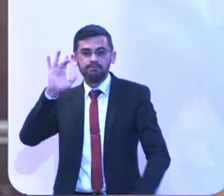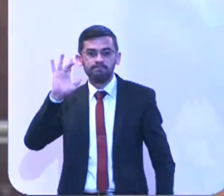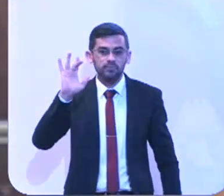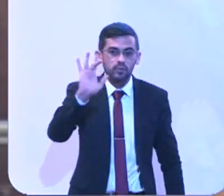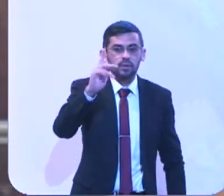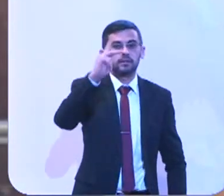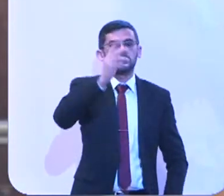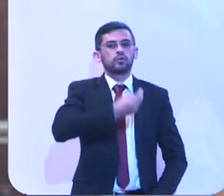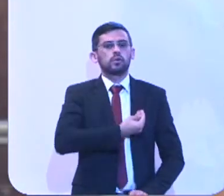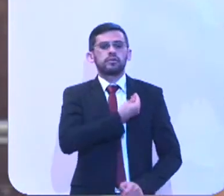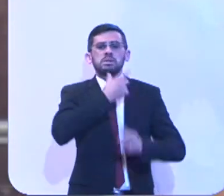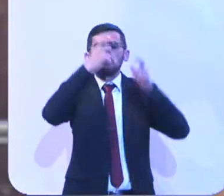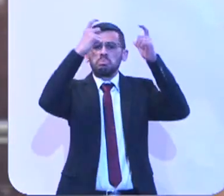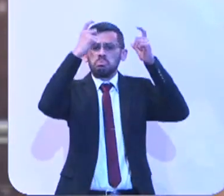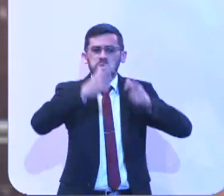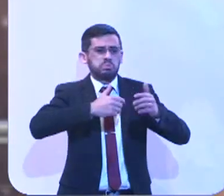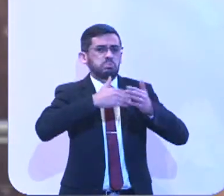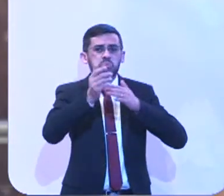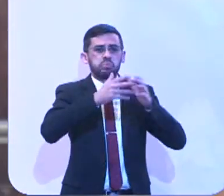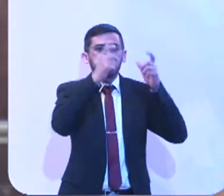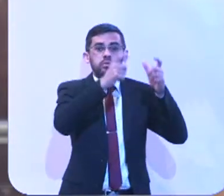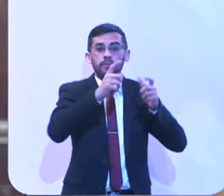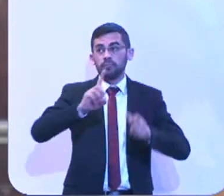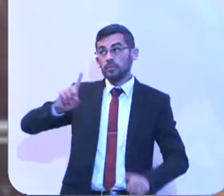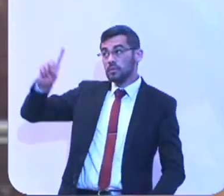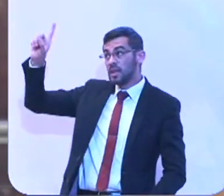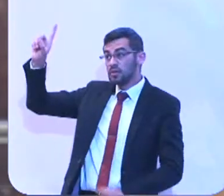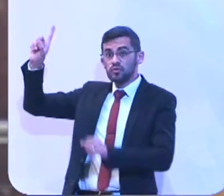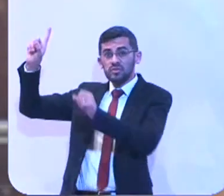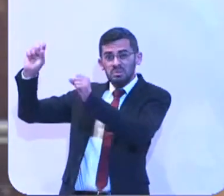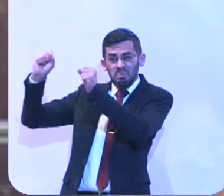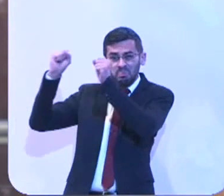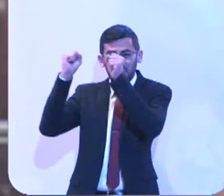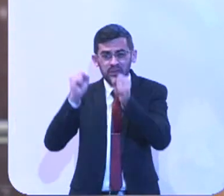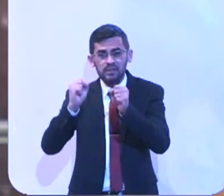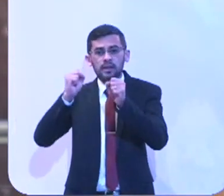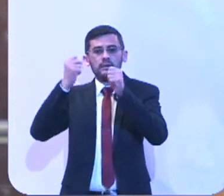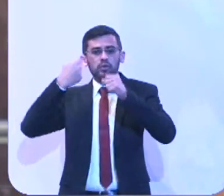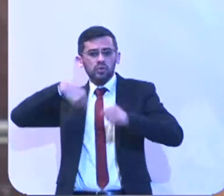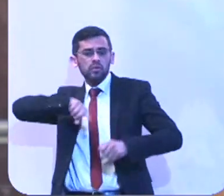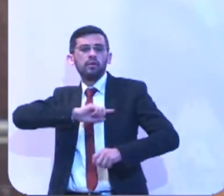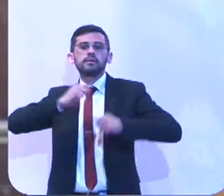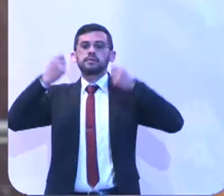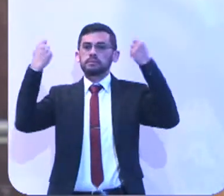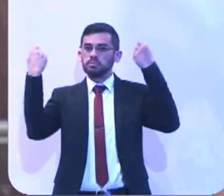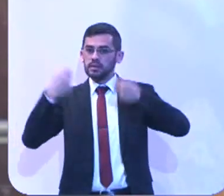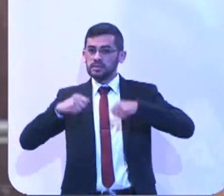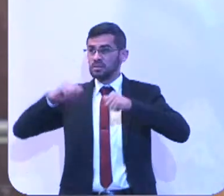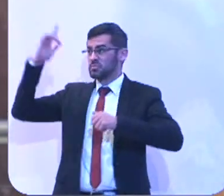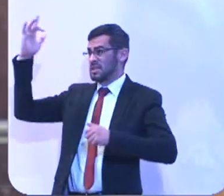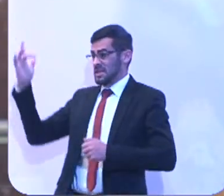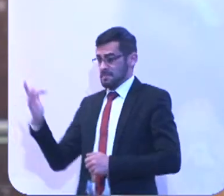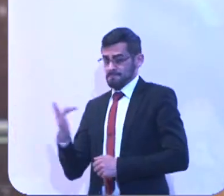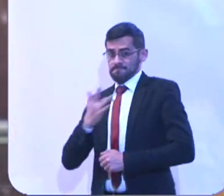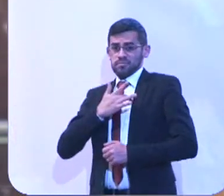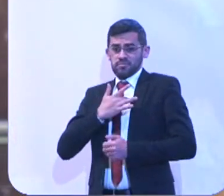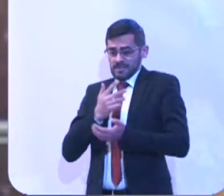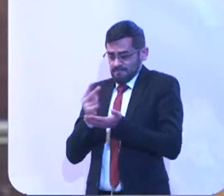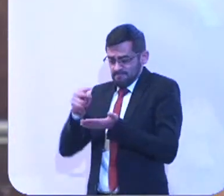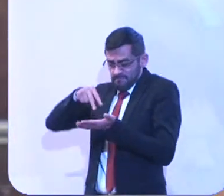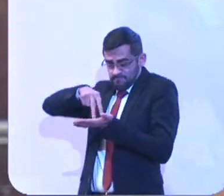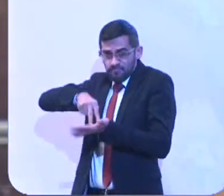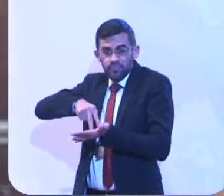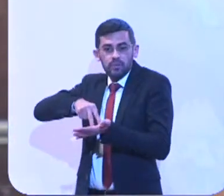está. Eu creio que um toque de poder é o que precisamos para ficar de pé no meio de um vale de